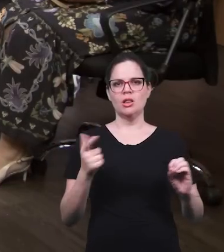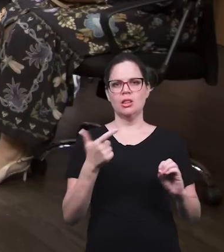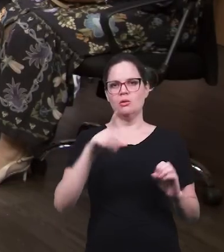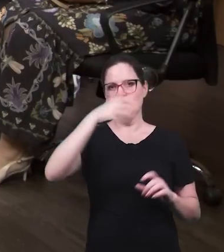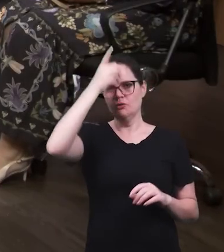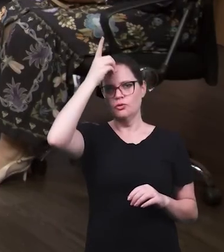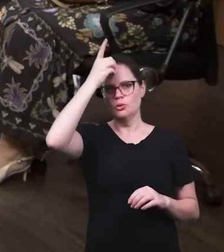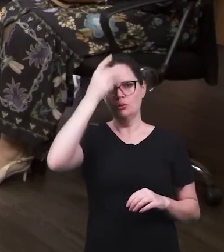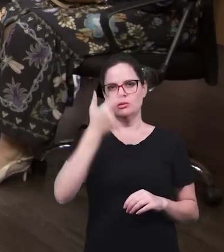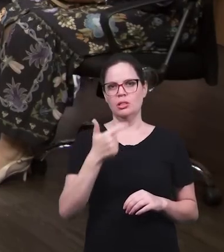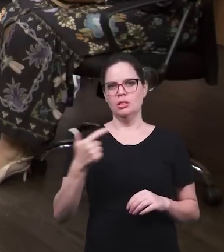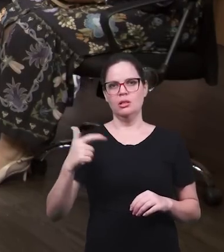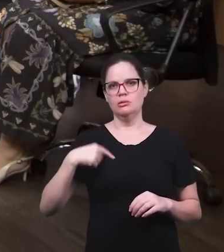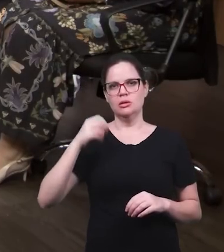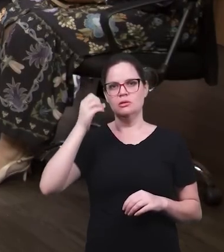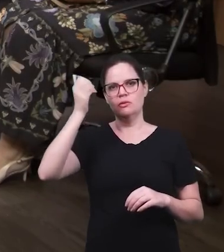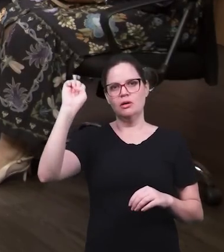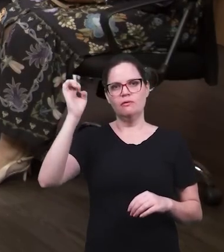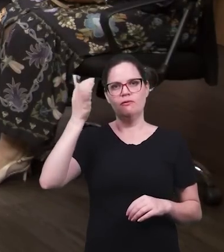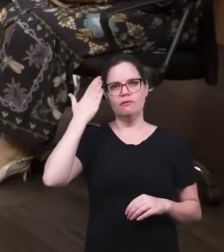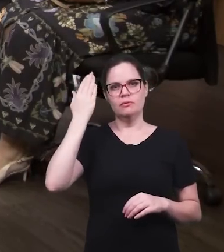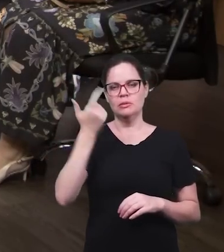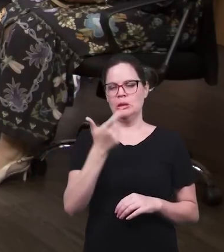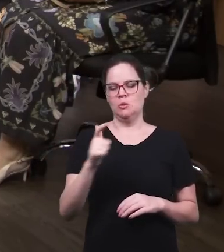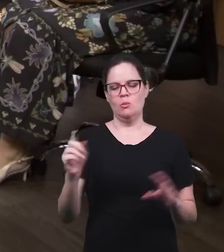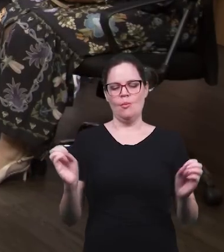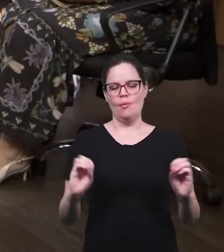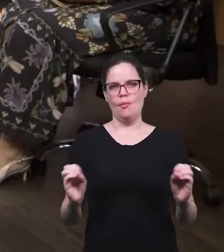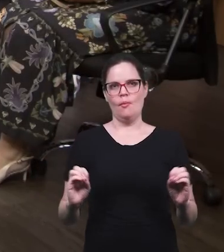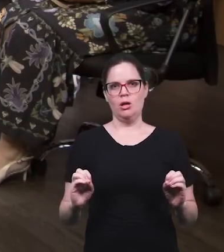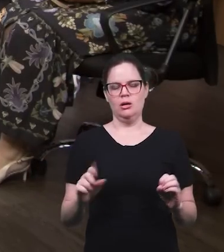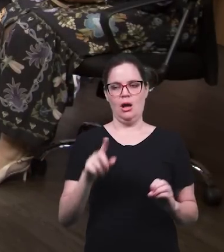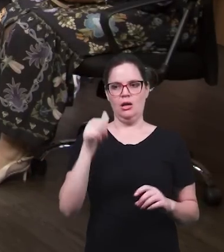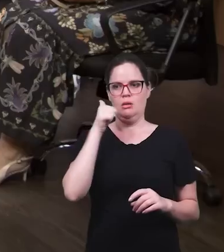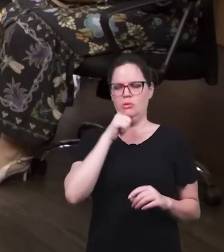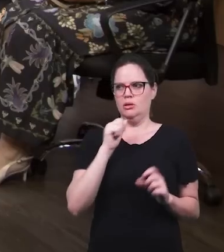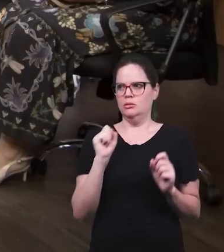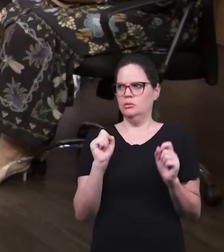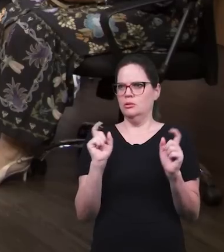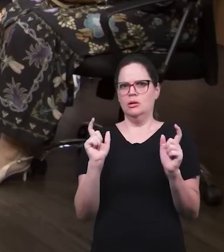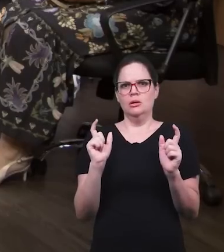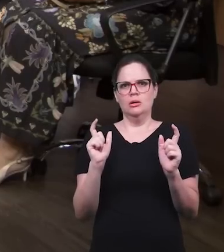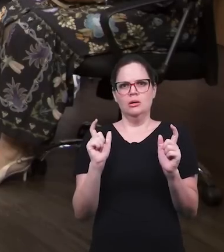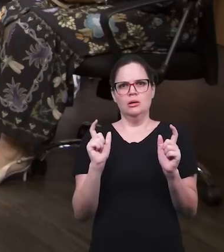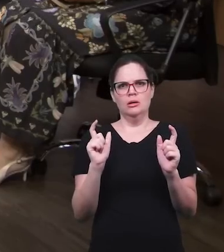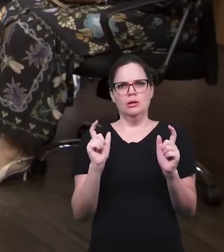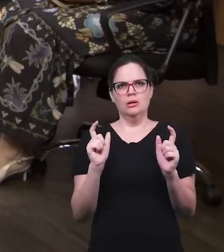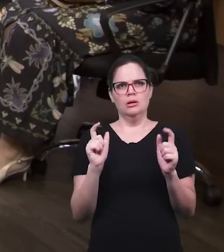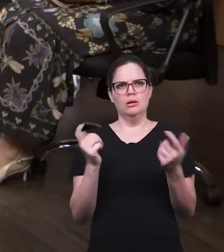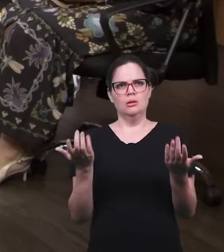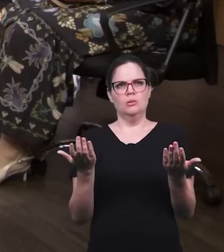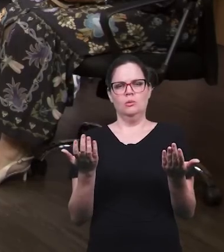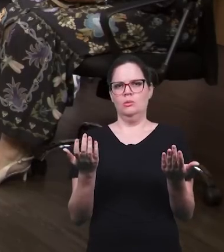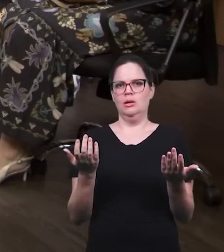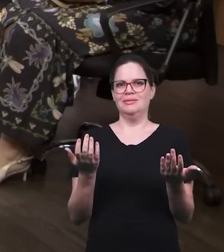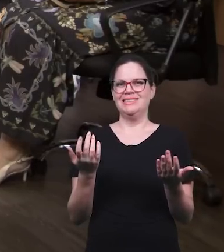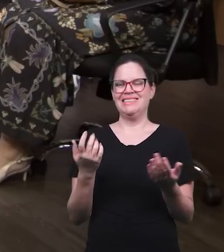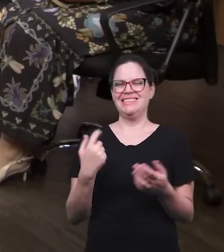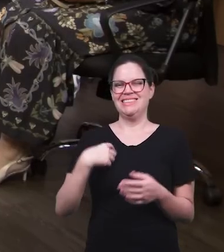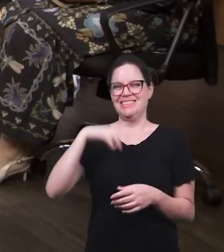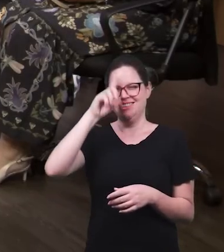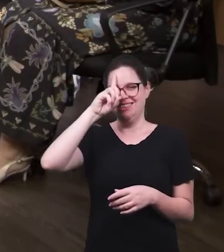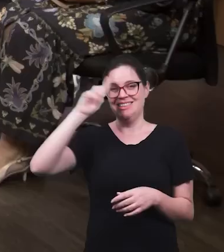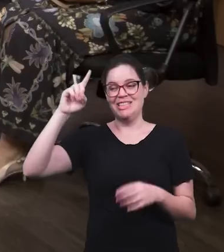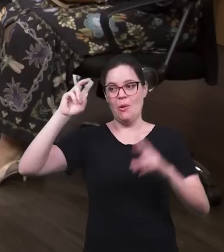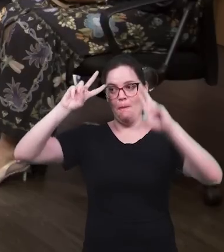revelação, nada. O Senhor ficou em silêncio. Aí ela assustou. Ela entendeu na hora, Deus ouviu